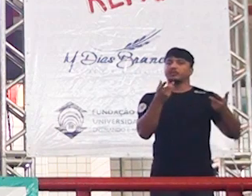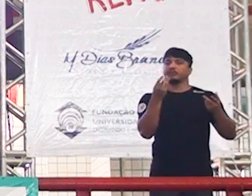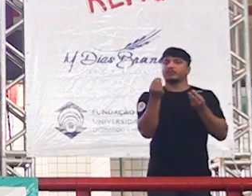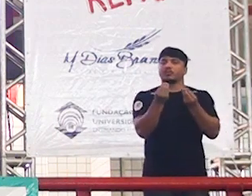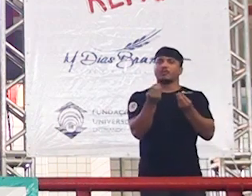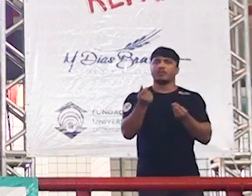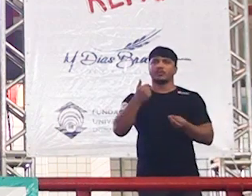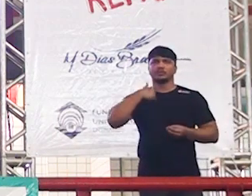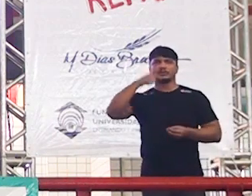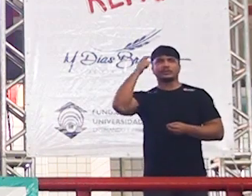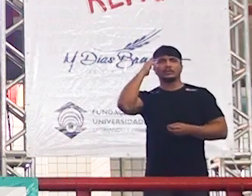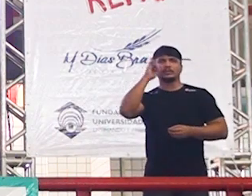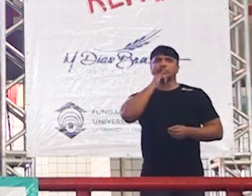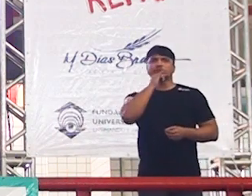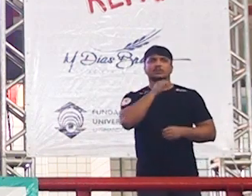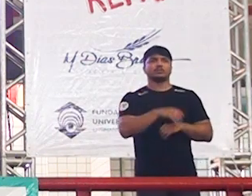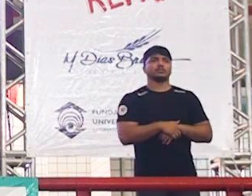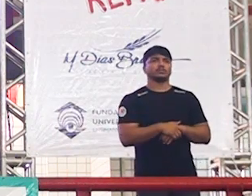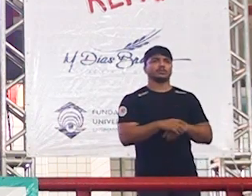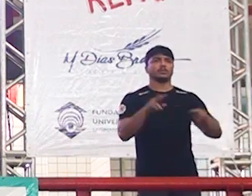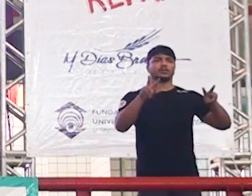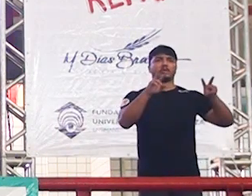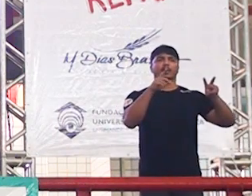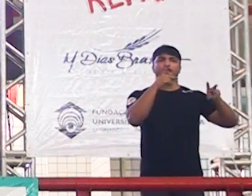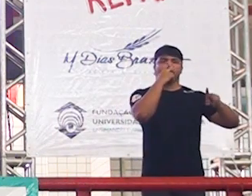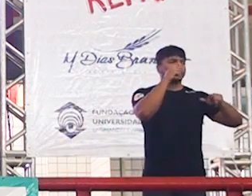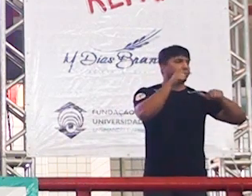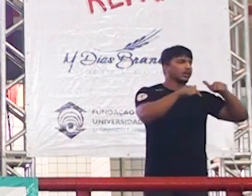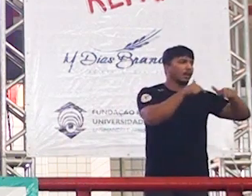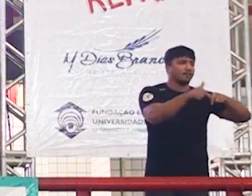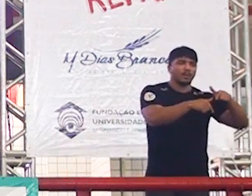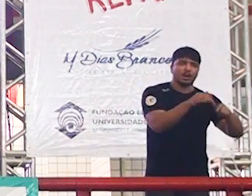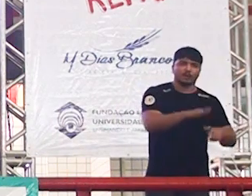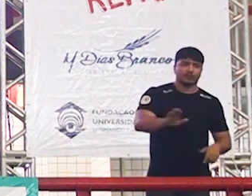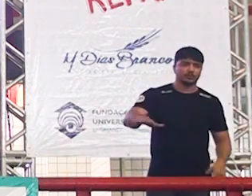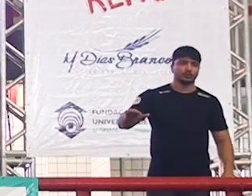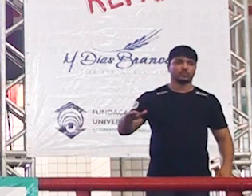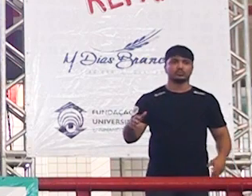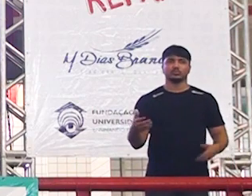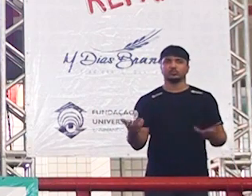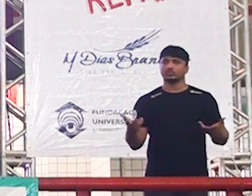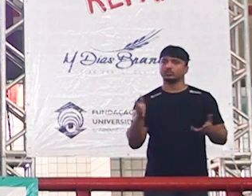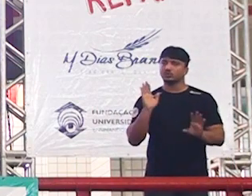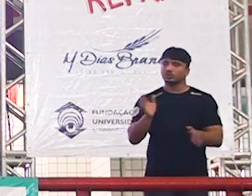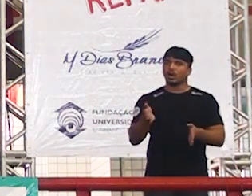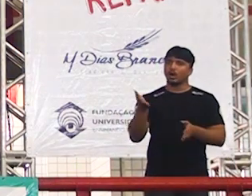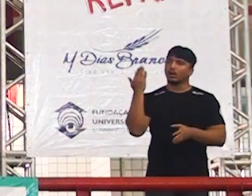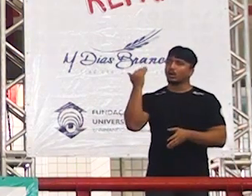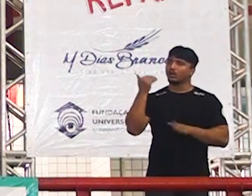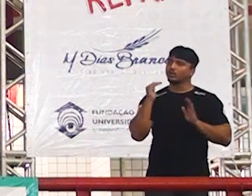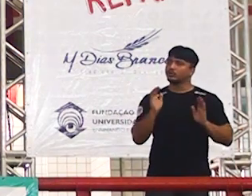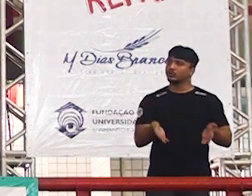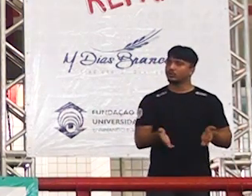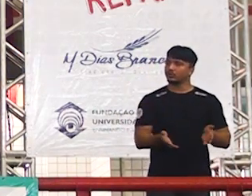para fazer uma redação e trazer para a galera aqui sobre trabalho infantil. Para que tu vai fazer trabalho infantil, criatura? Já caiu o trabalho